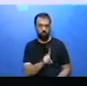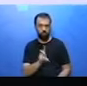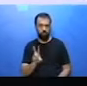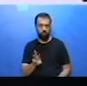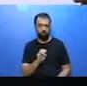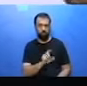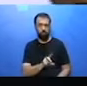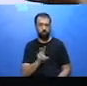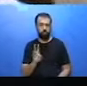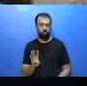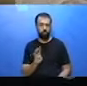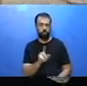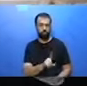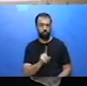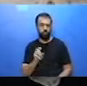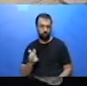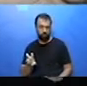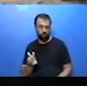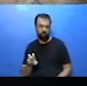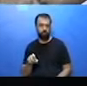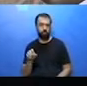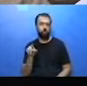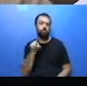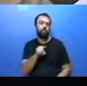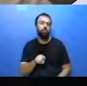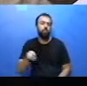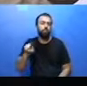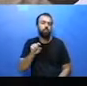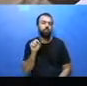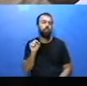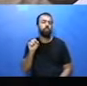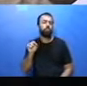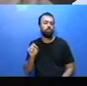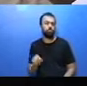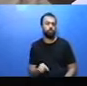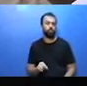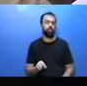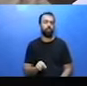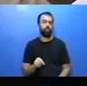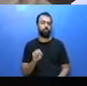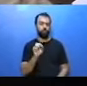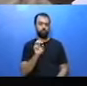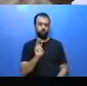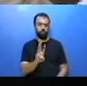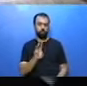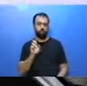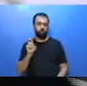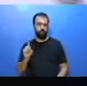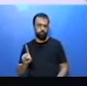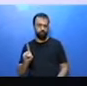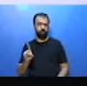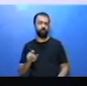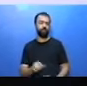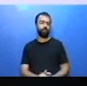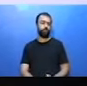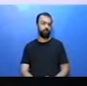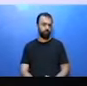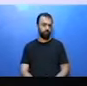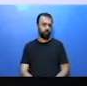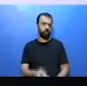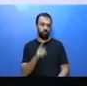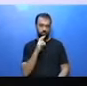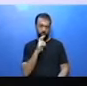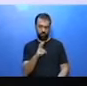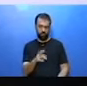treze quatorze quinze olha aqui para o número 31 tá resultado